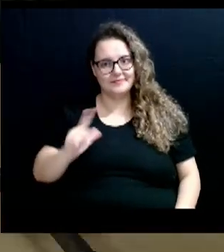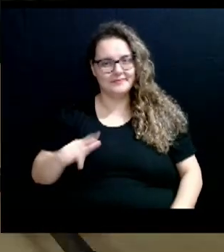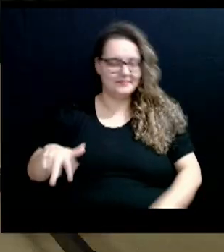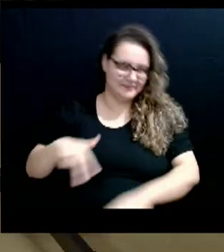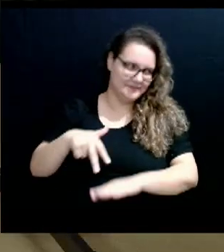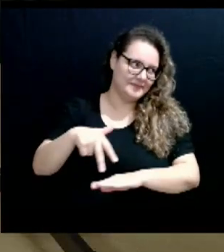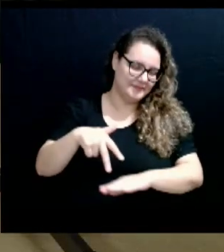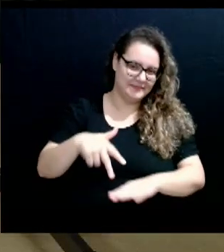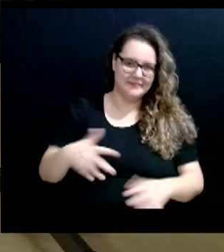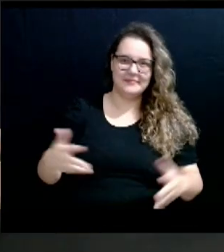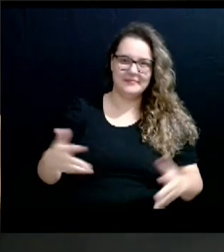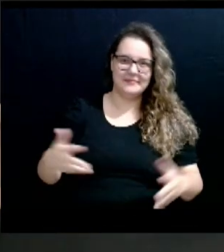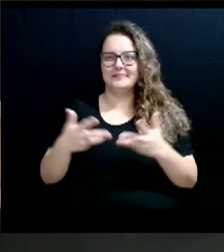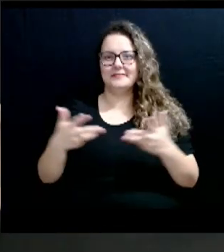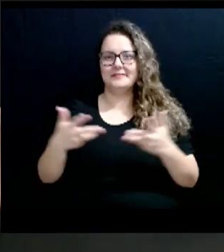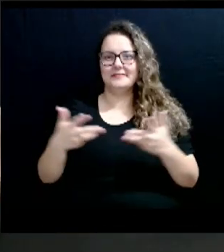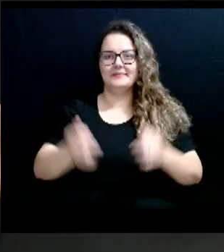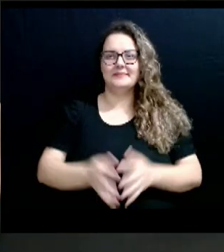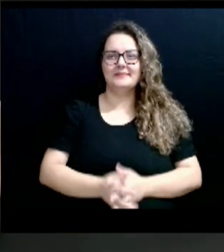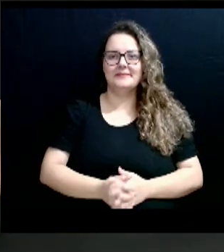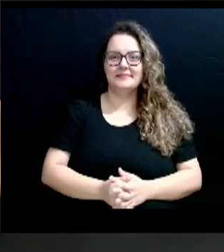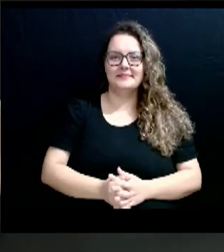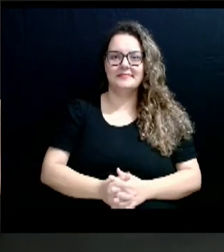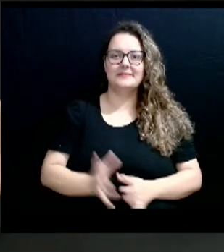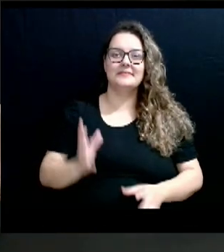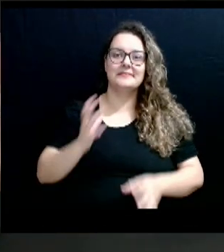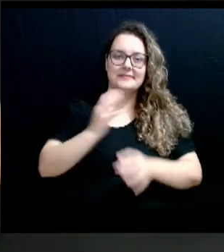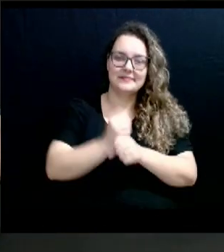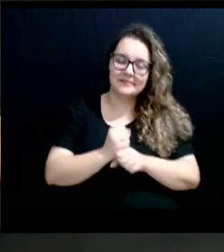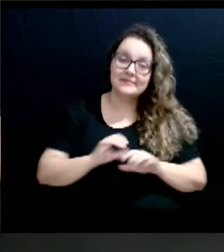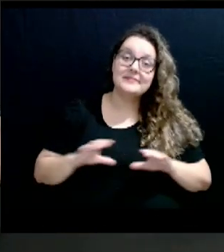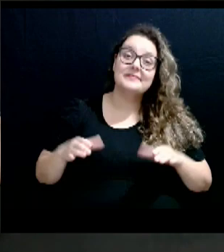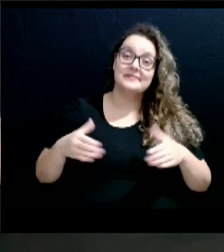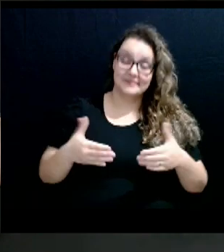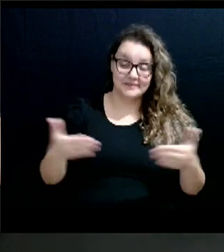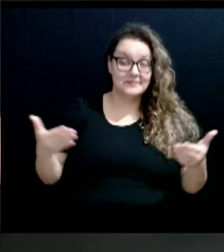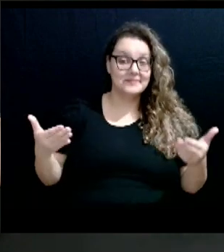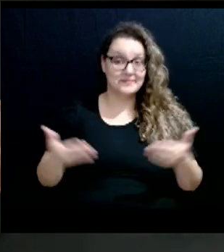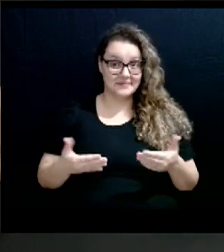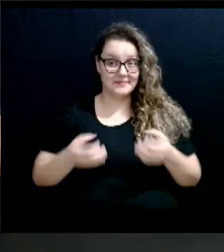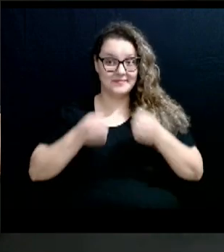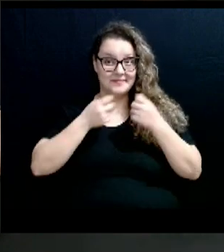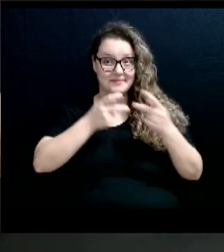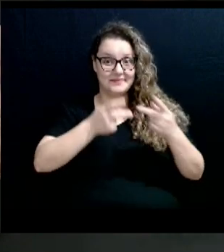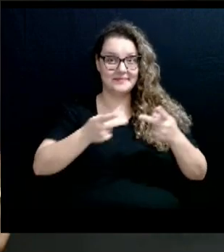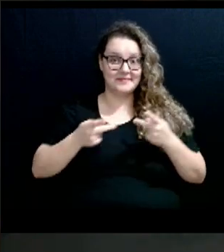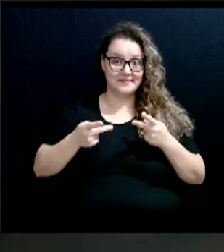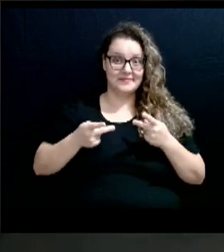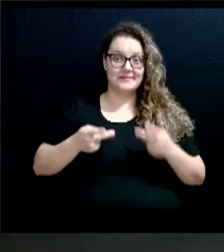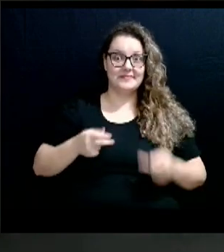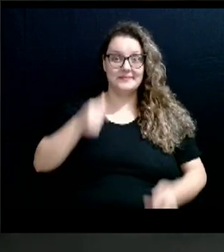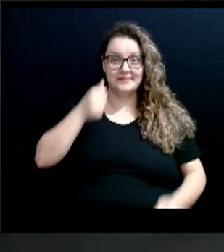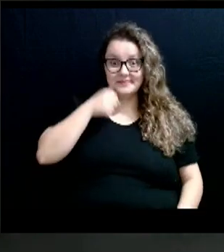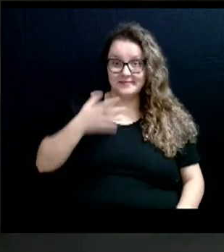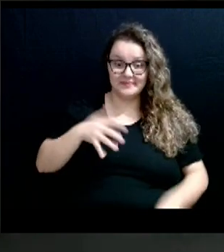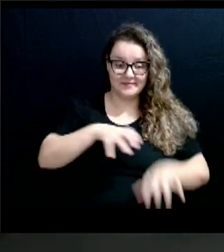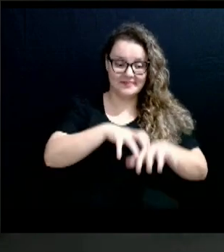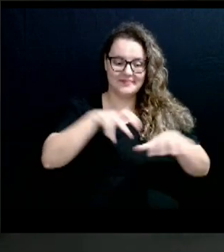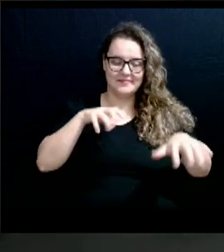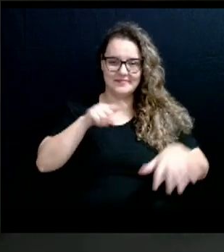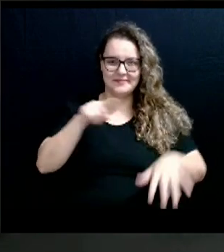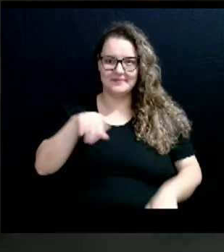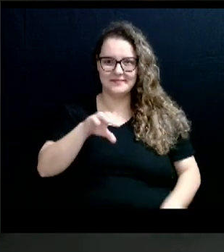Maravilhosa! E para completar o nosso time, seja bem-vinda, ela que vem pelo Zoom, a nossa